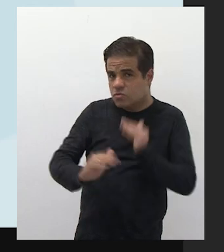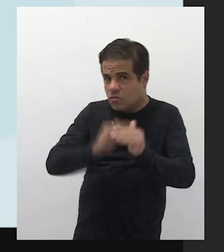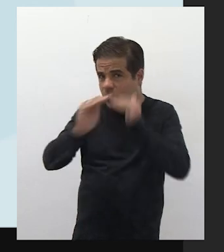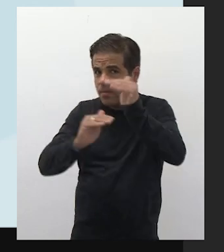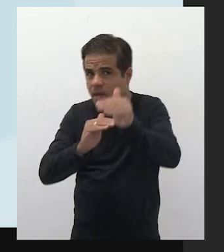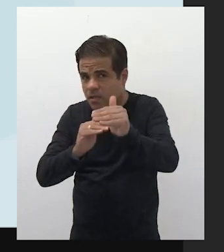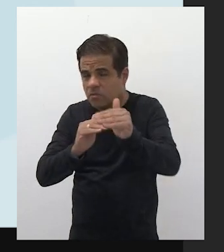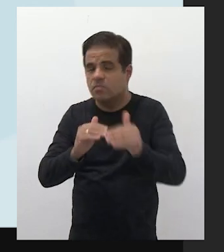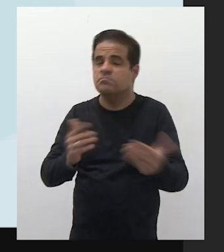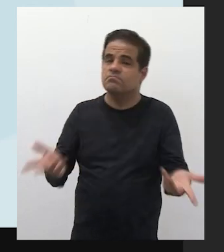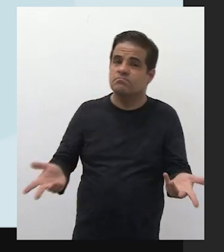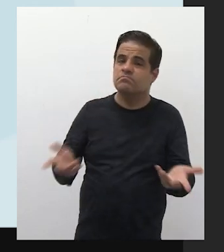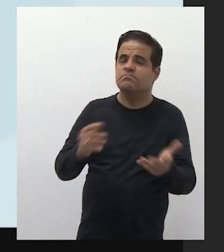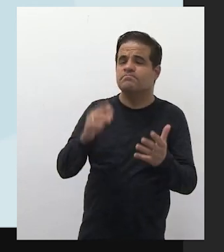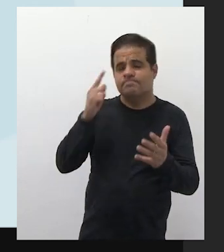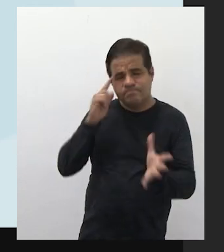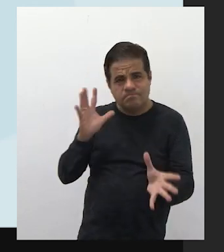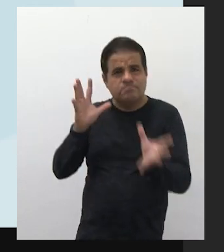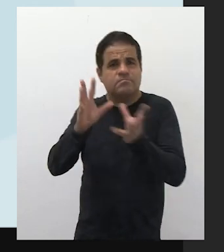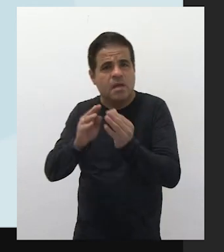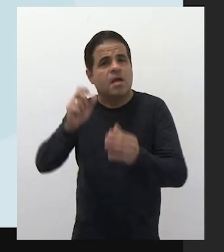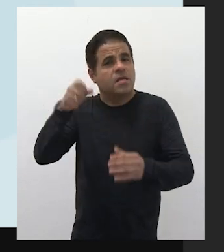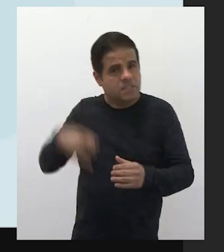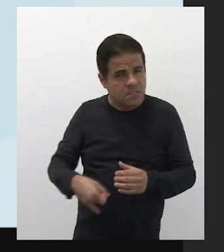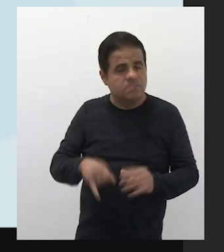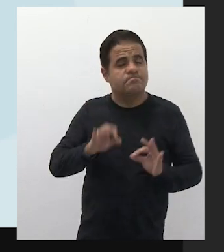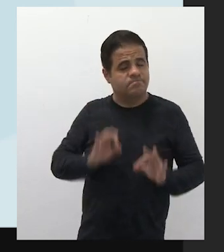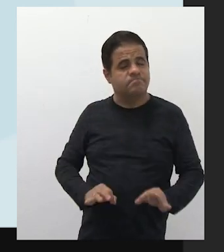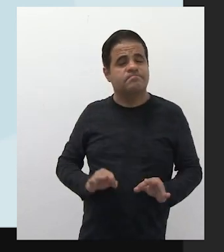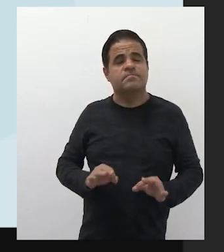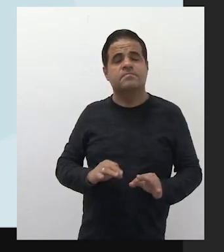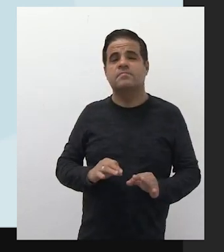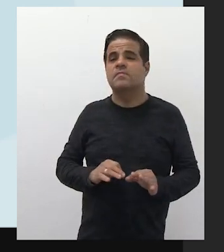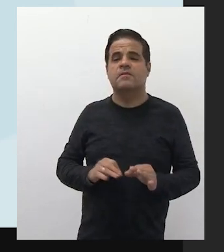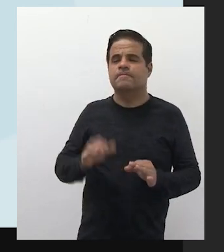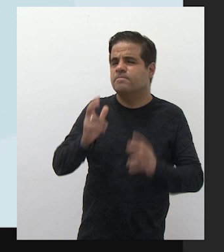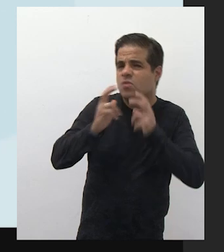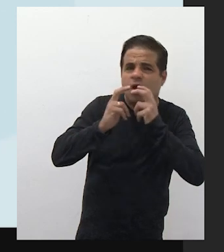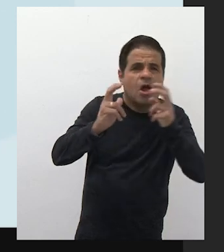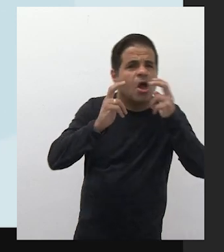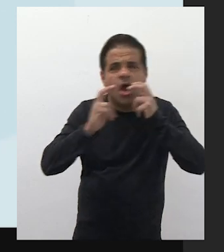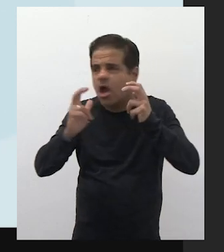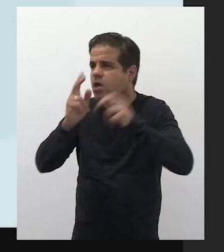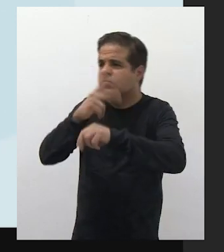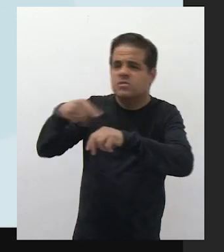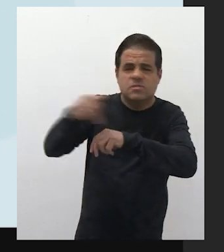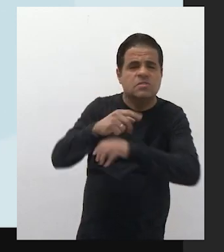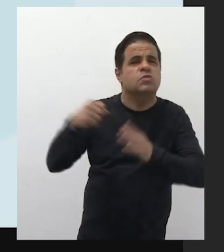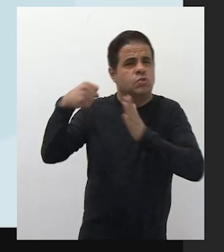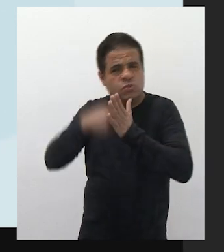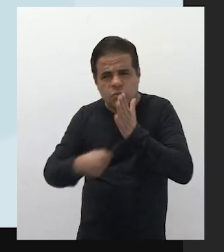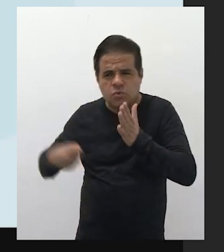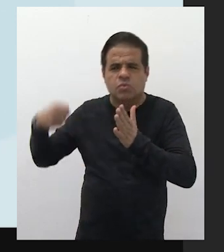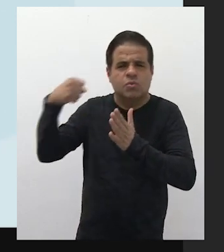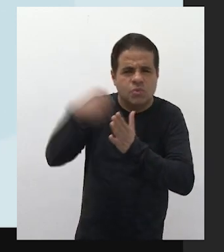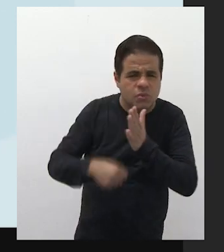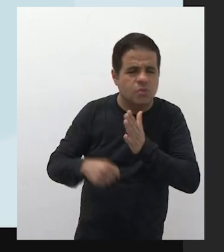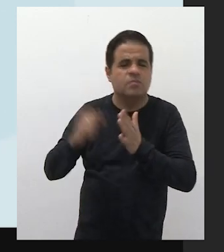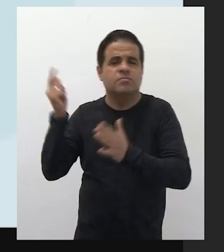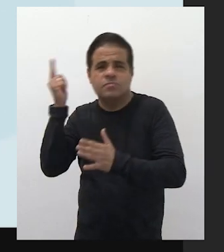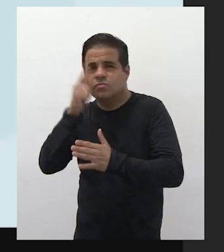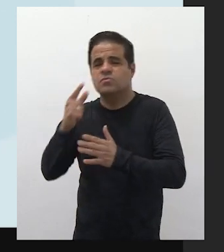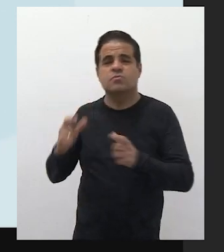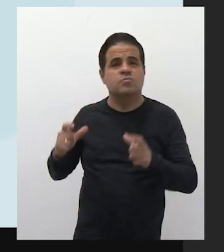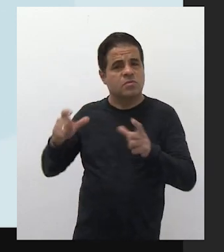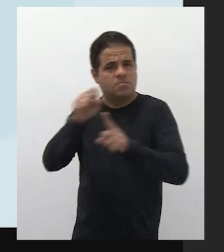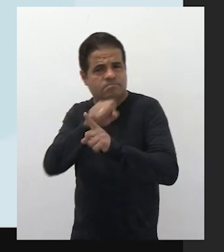desenvolvimento? Para elucidar a história, tem. O clamor desses países que brigavam para ter um lugar reconhecido